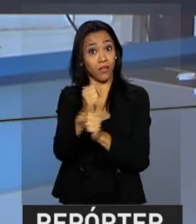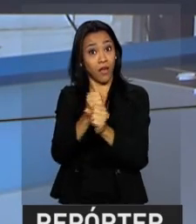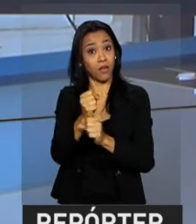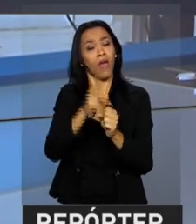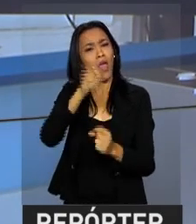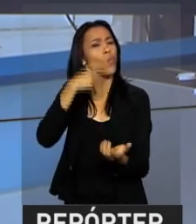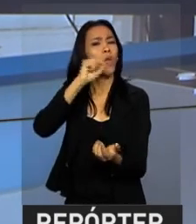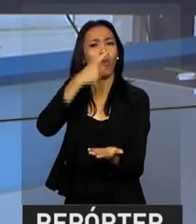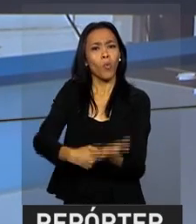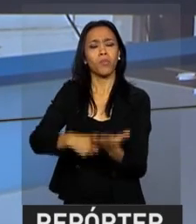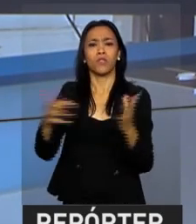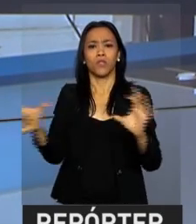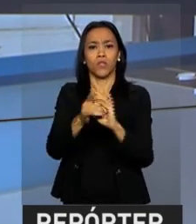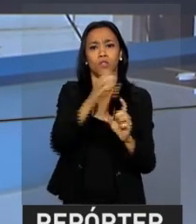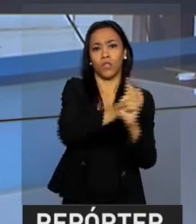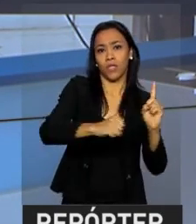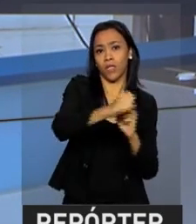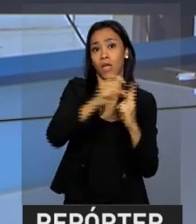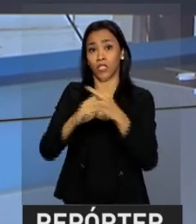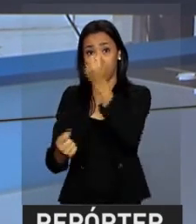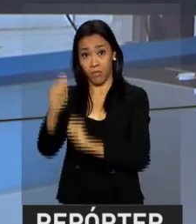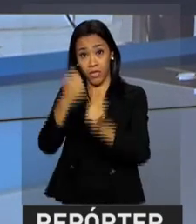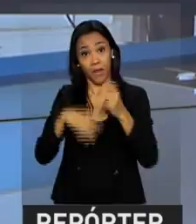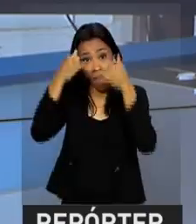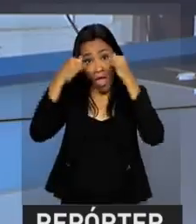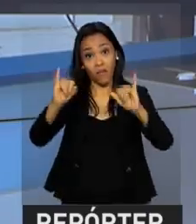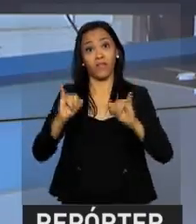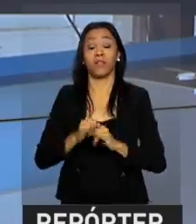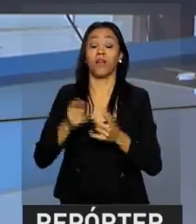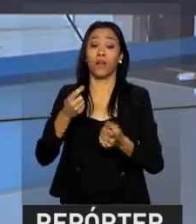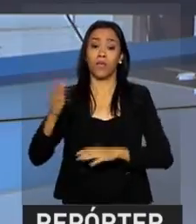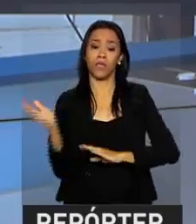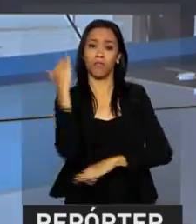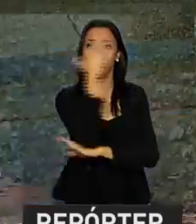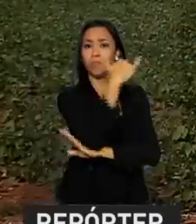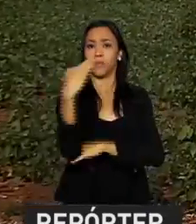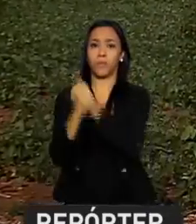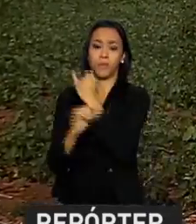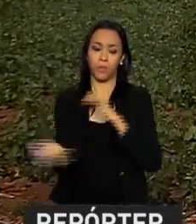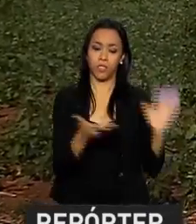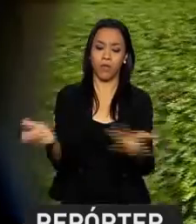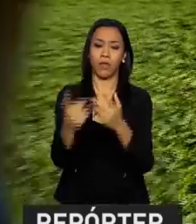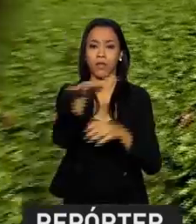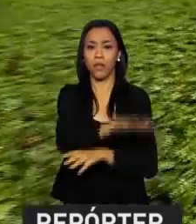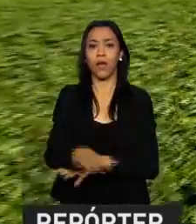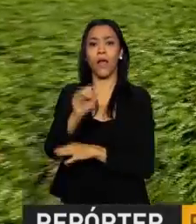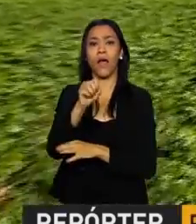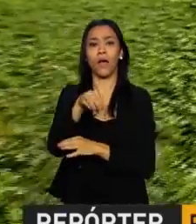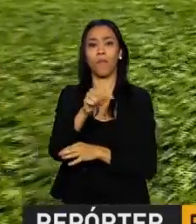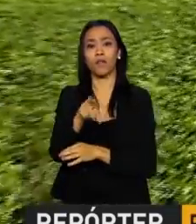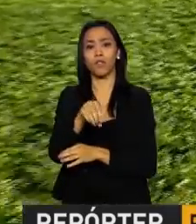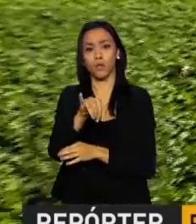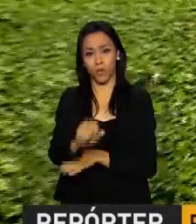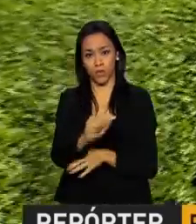que proíbe o comércio de soja produzida em áreas desmatadas da Amazônia. Além do comércio, também são